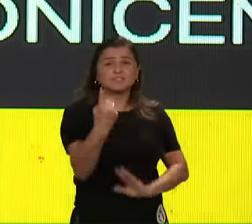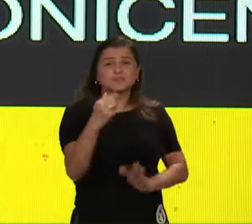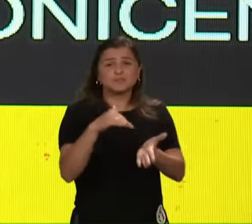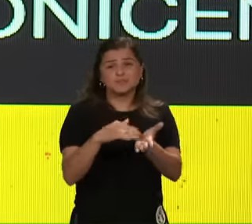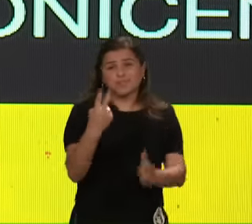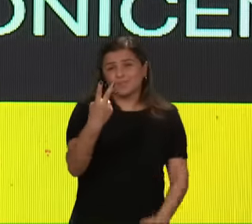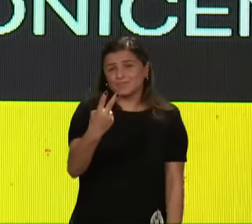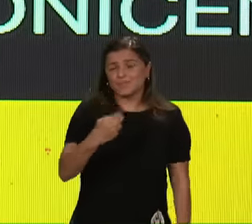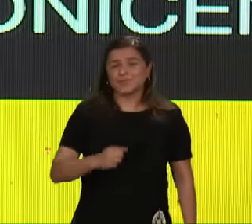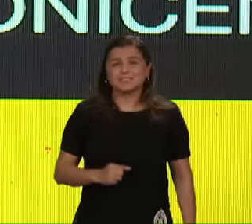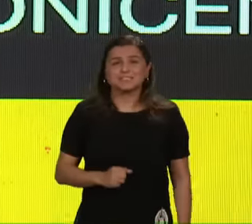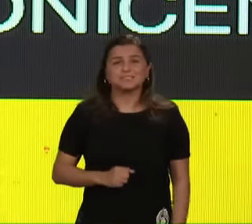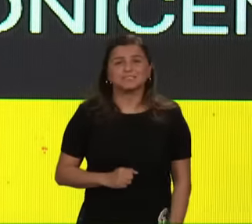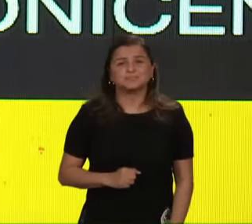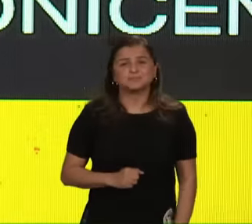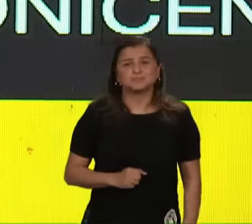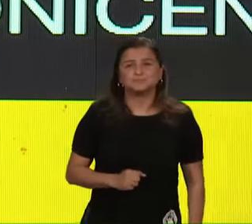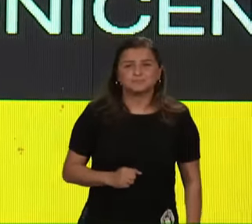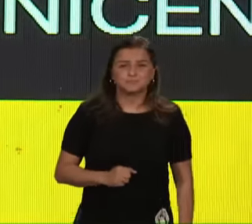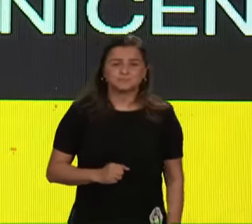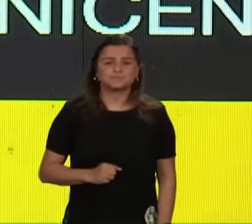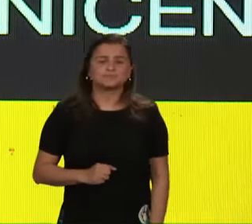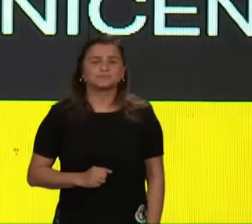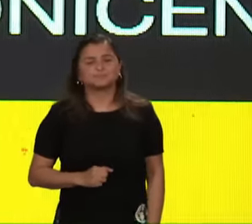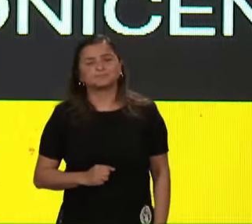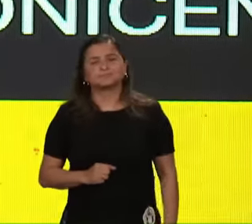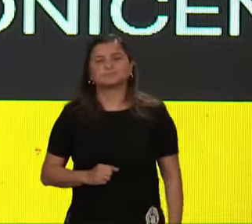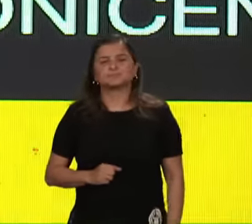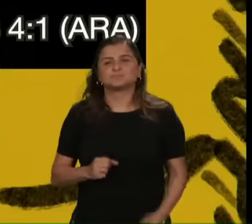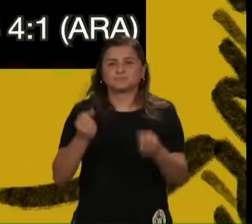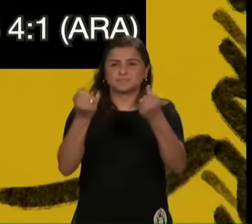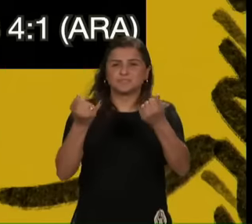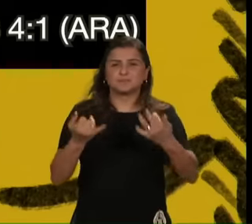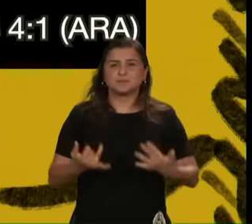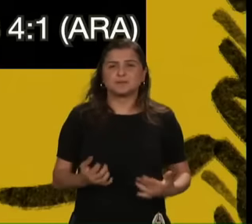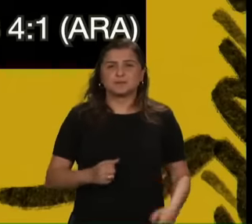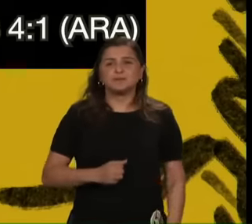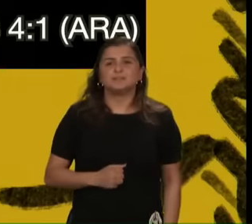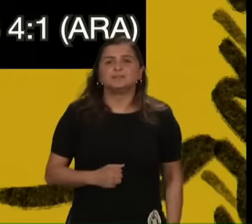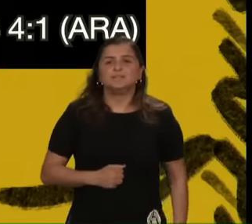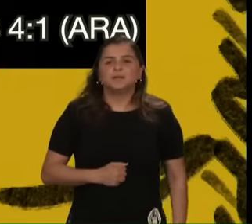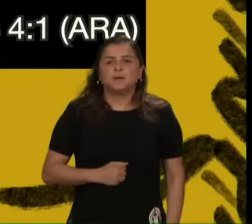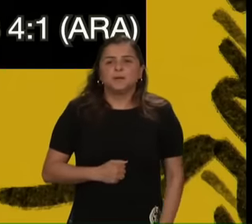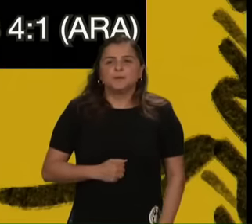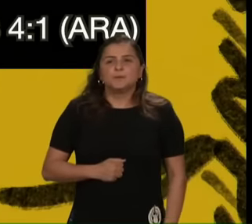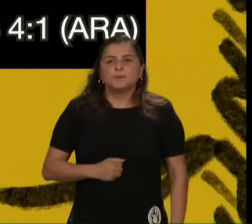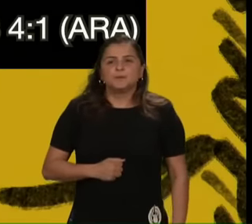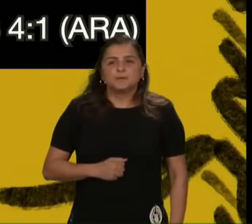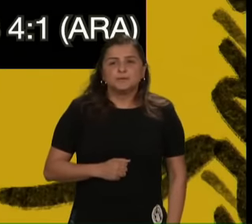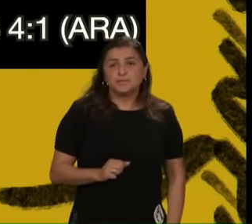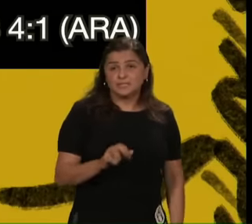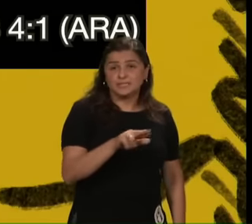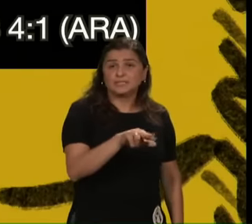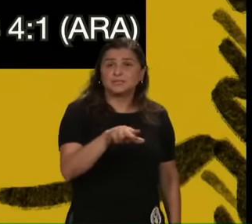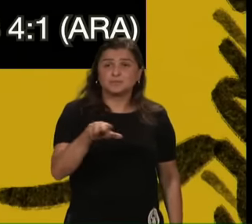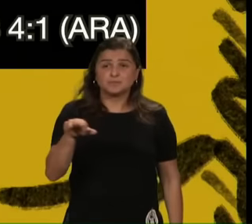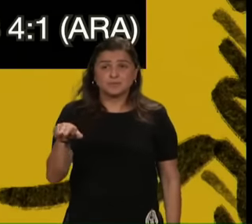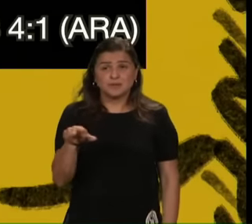4, versos 1 e 2, dizem assim: finalmente,